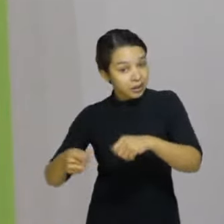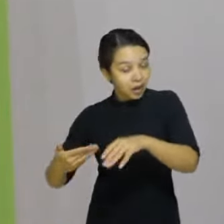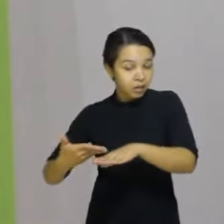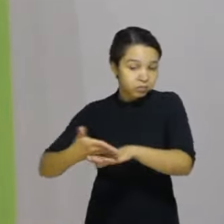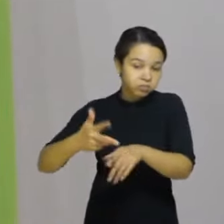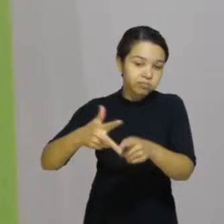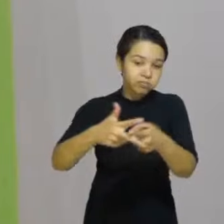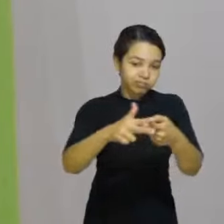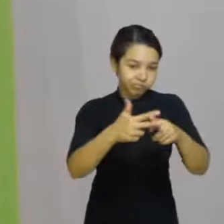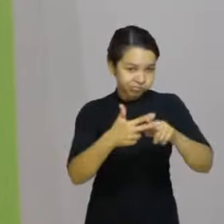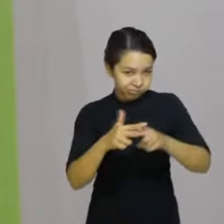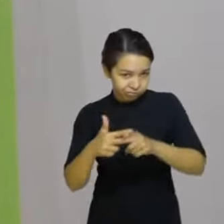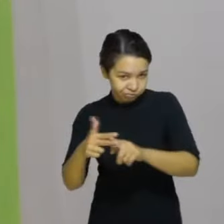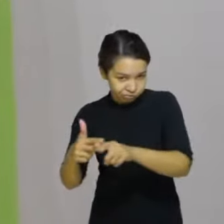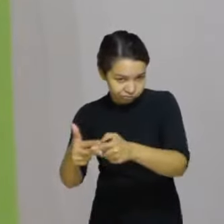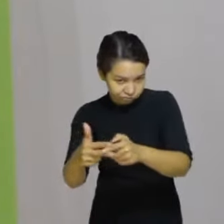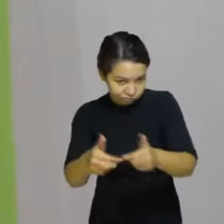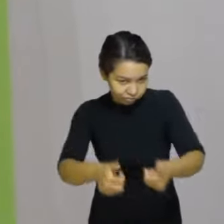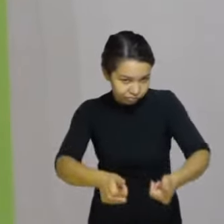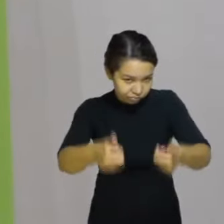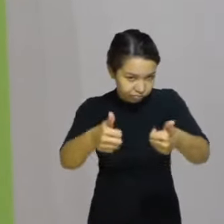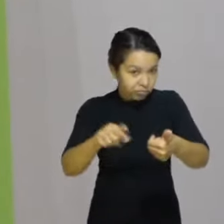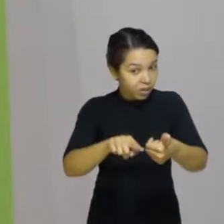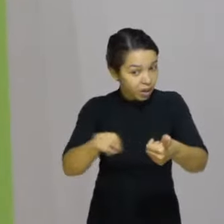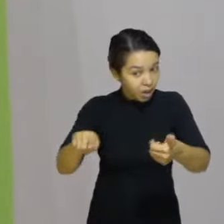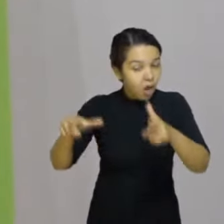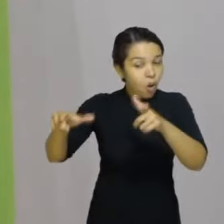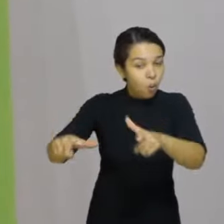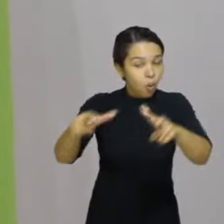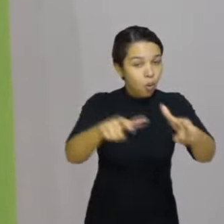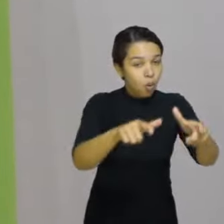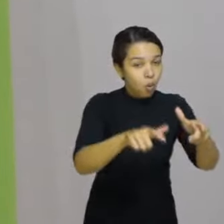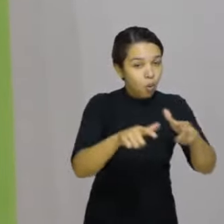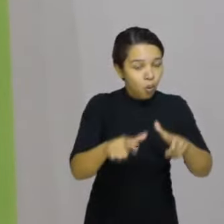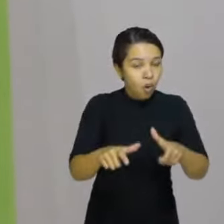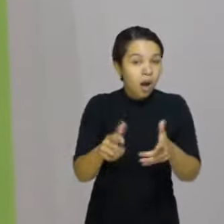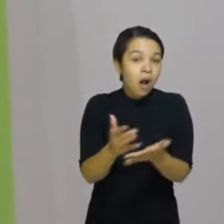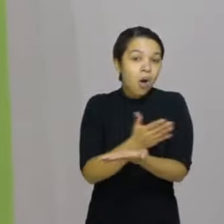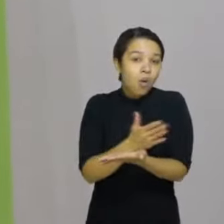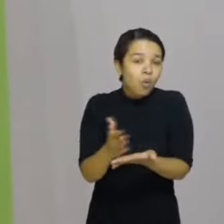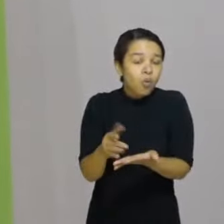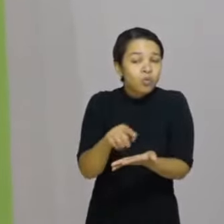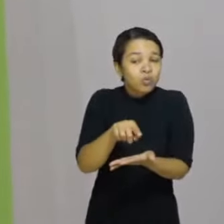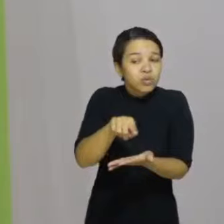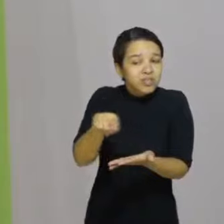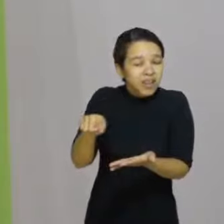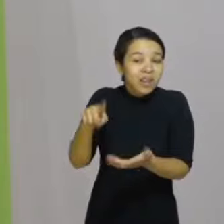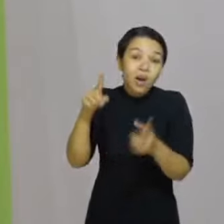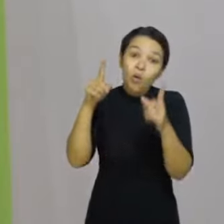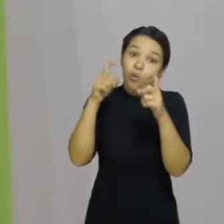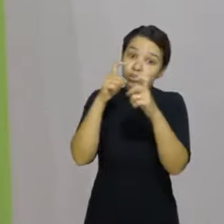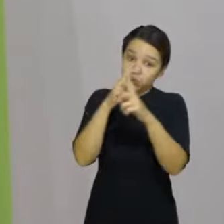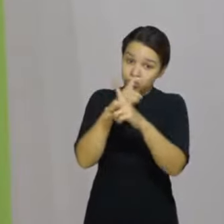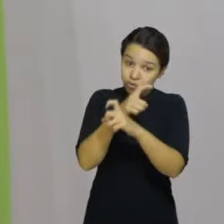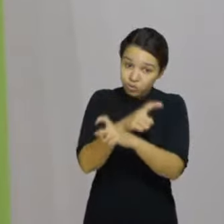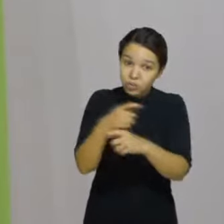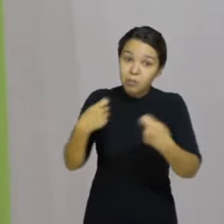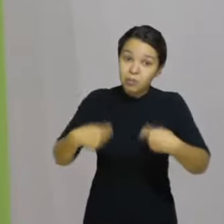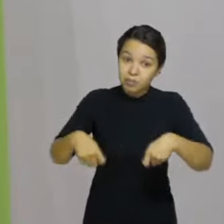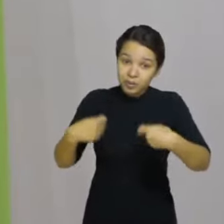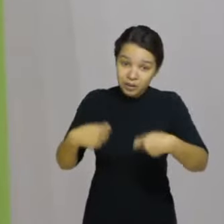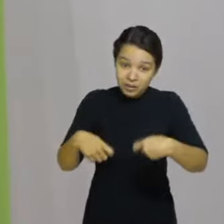a reestruturação desses pontos. São obras, em muitos casos, são obras complexas, que vão demandar, inclusive, um grande